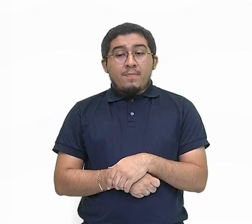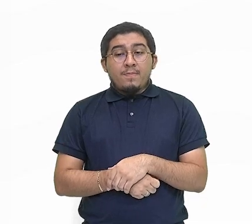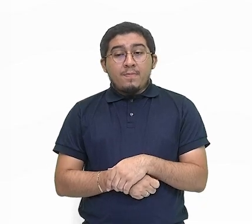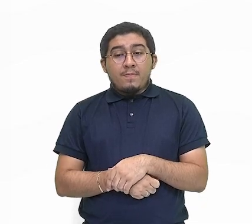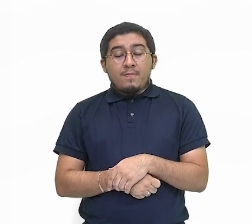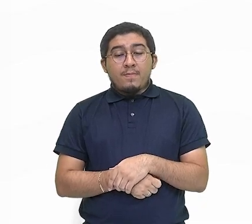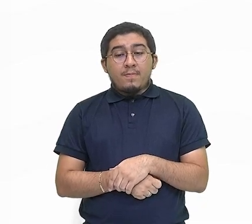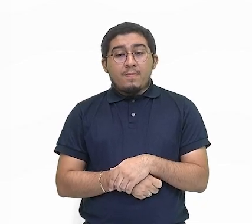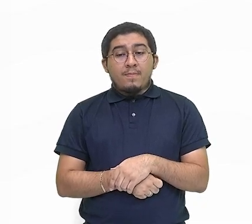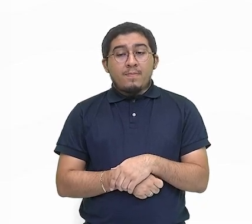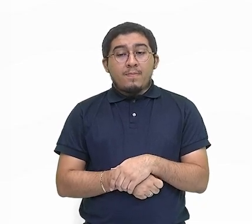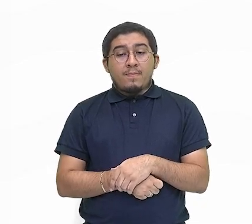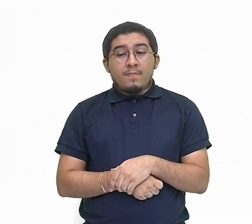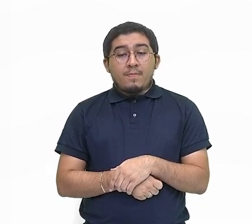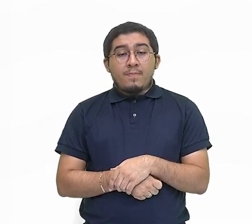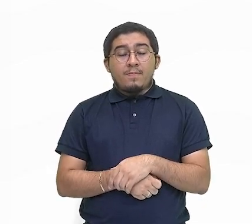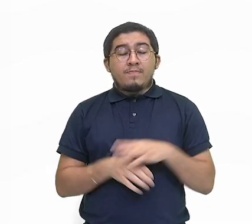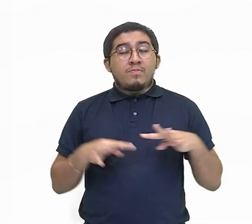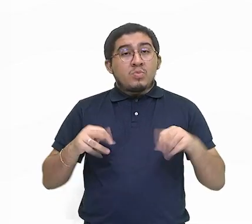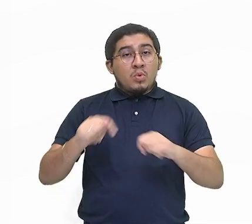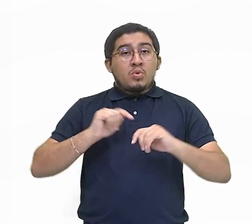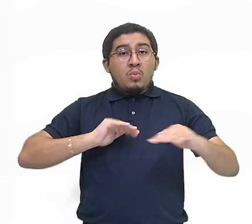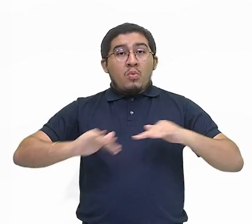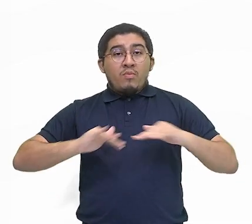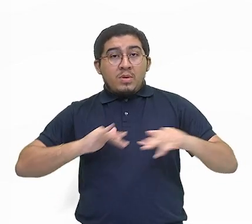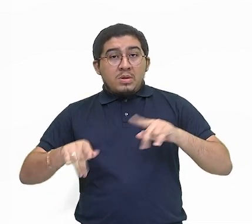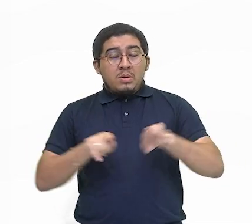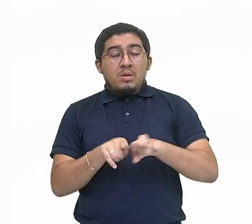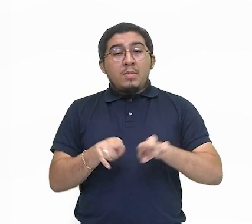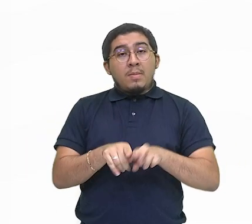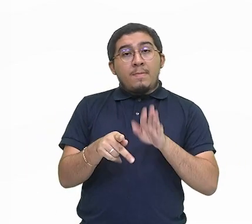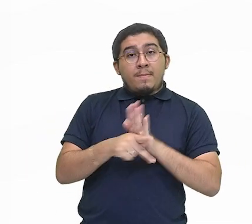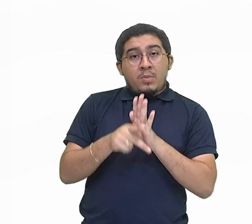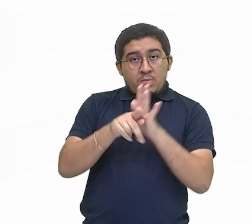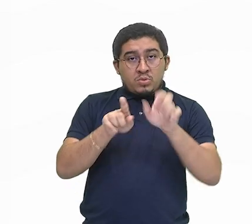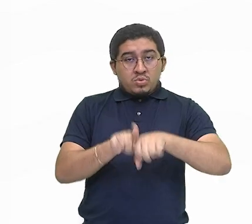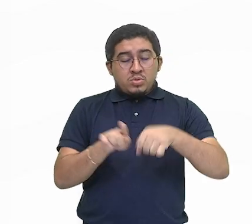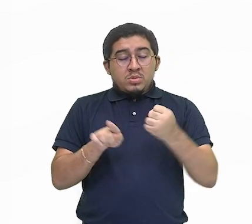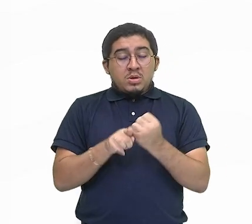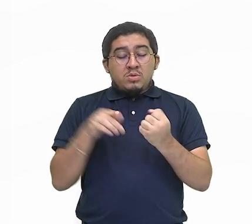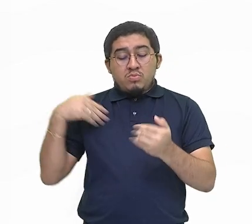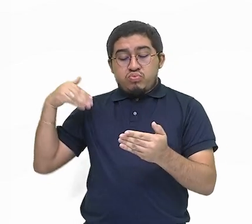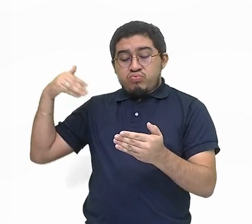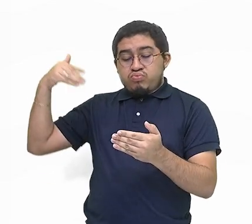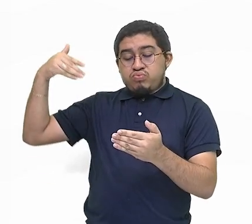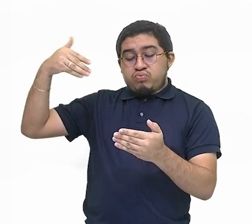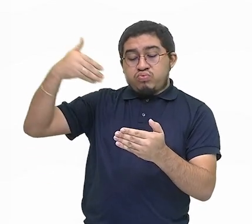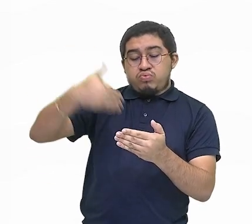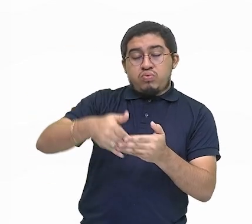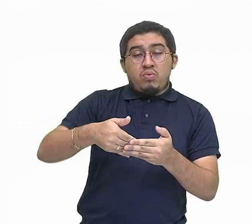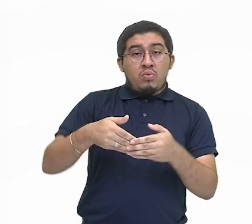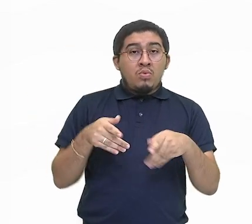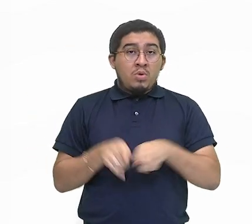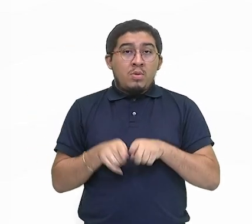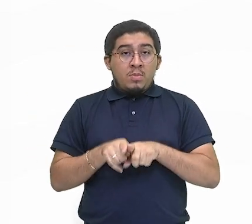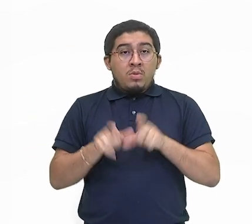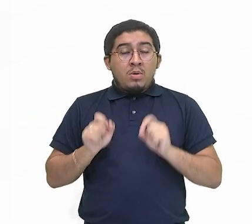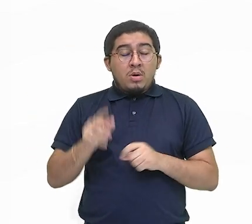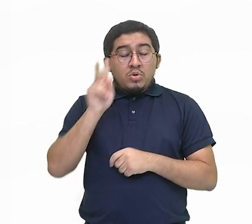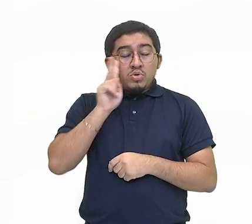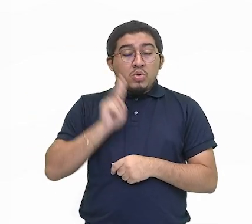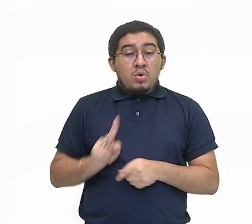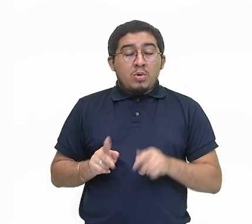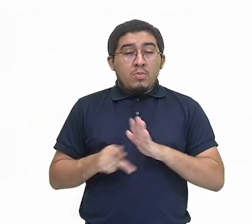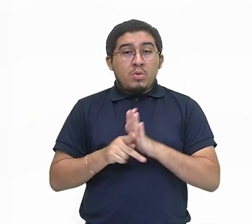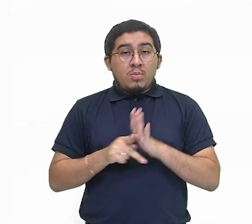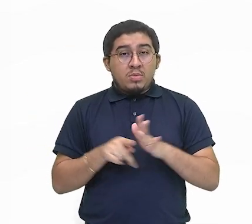tudo isso, toda essa movimentação da sociedade ao longo do tempo, ao longo da história,